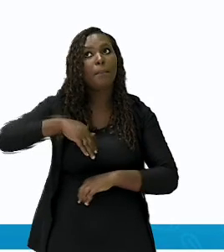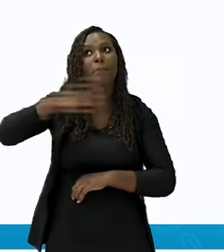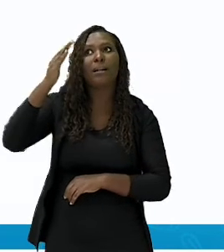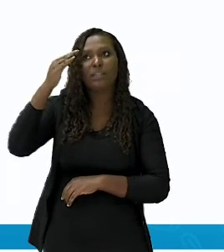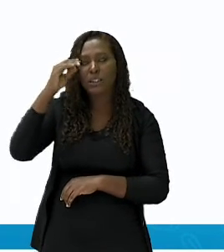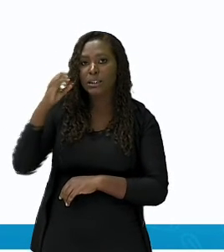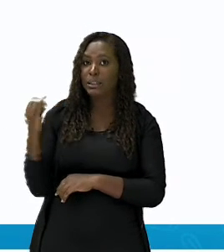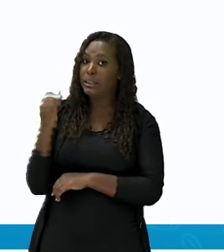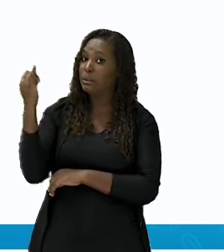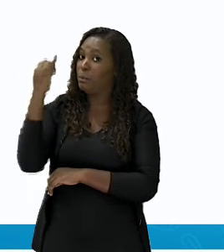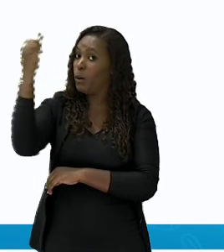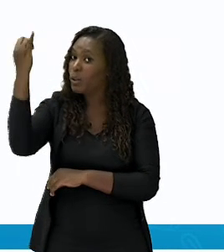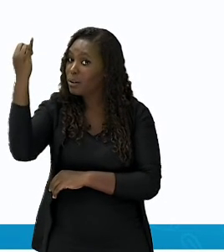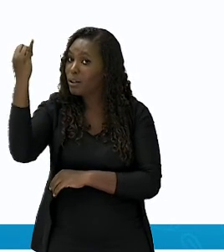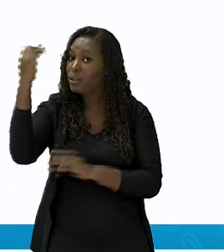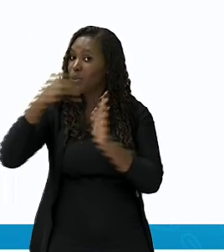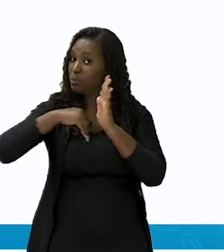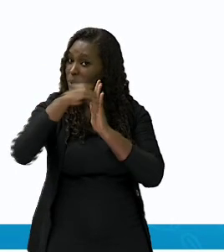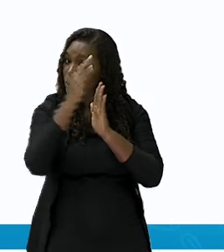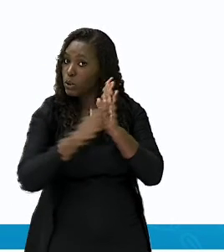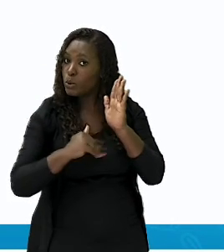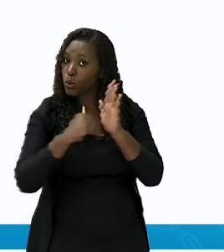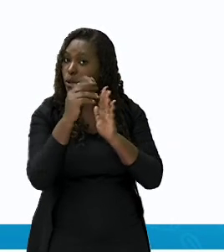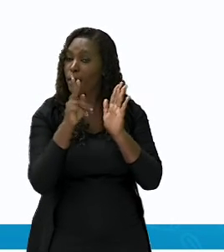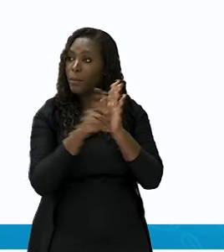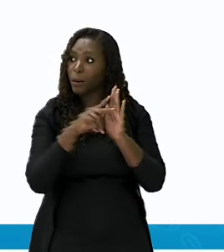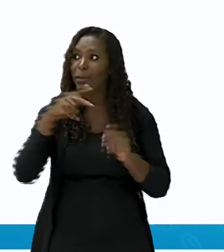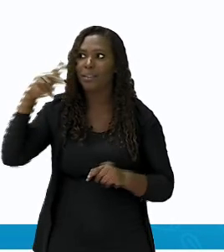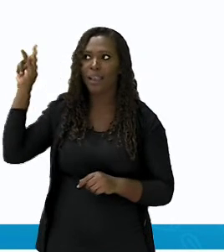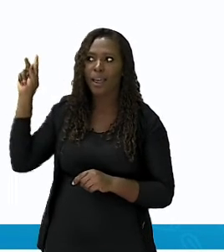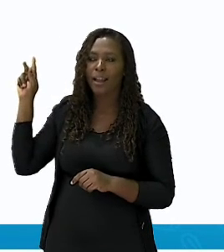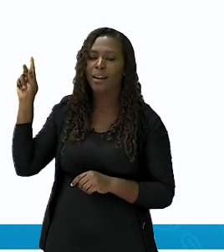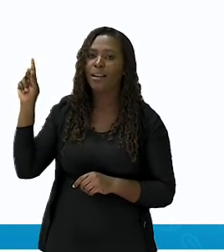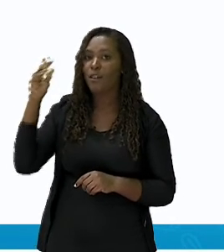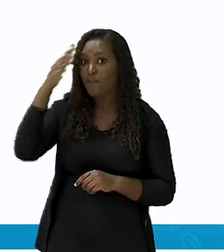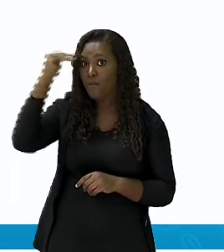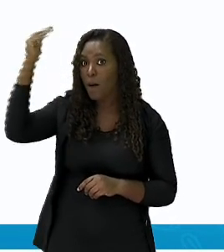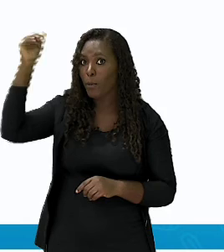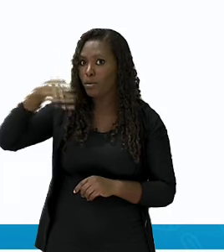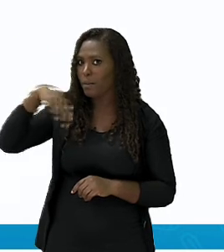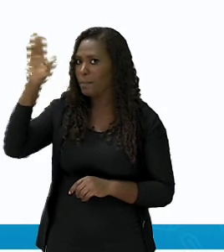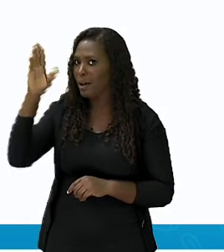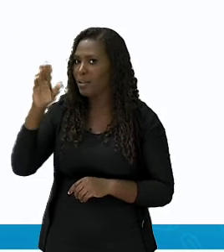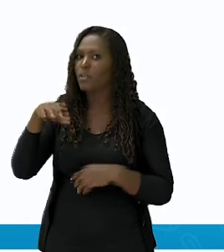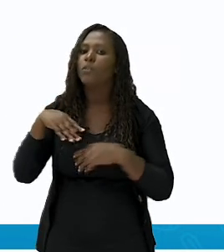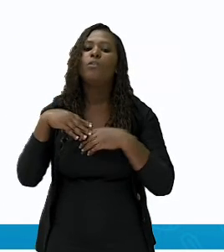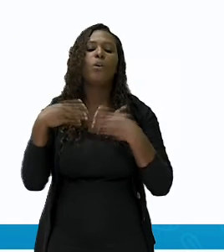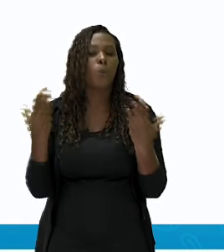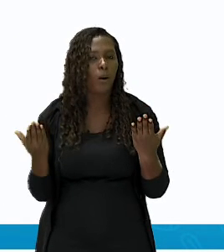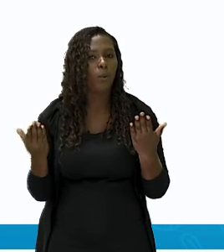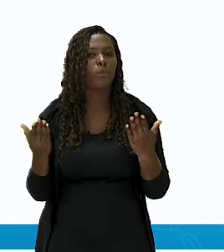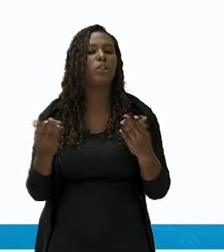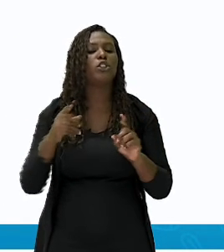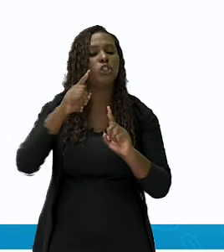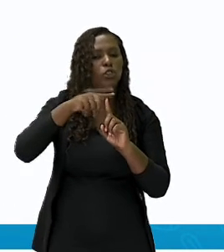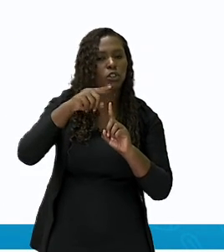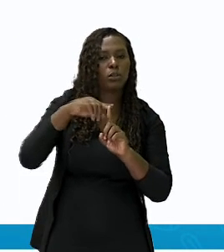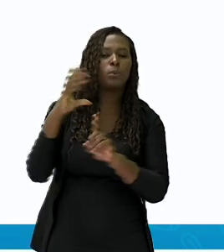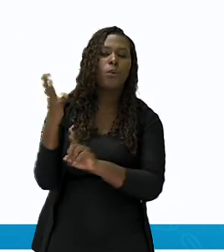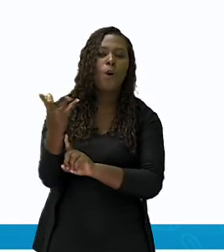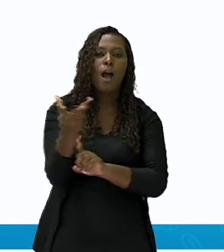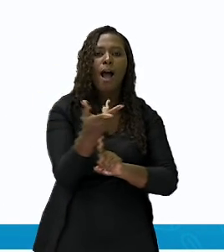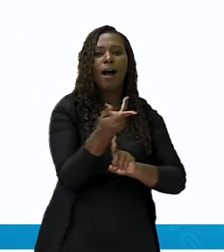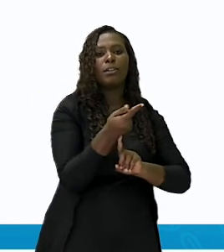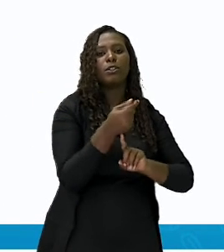trabalhos, né, o consagrou foram as formas e os trabalhos cubistas. Uma das características mais importantes da